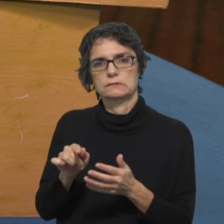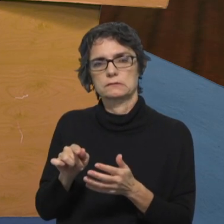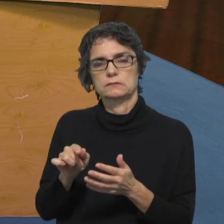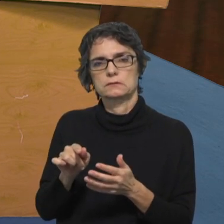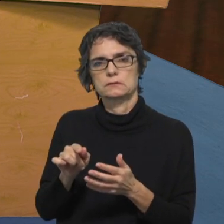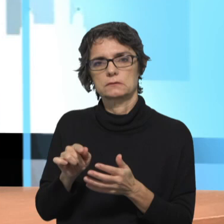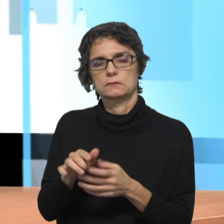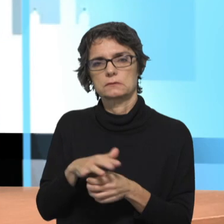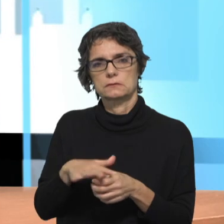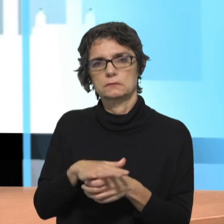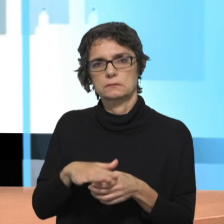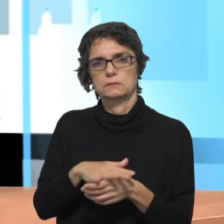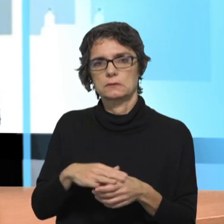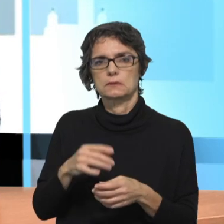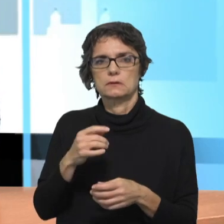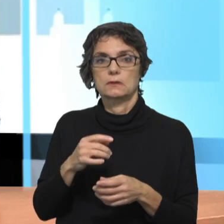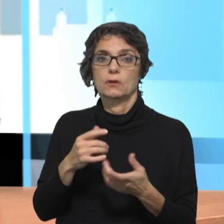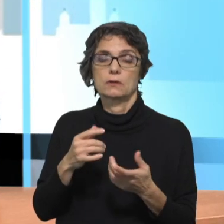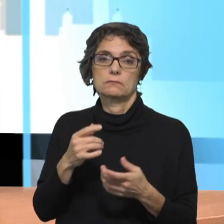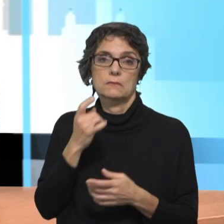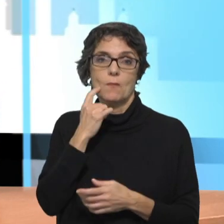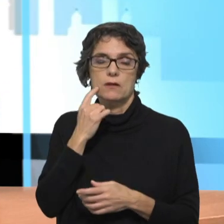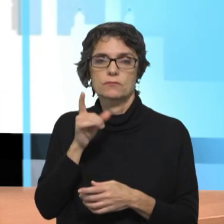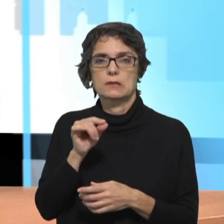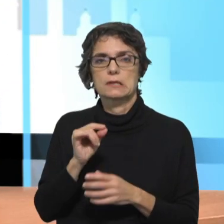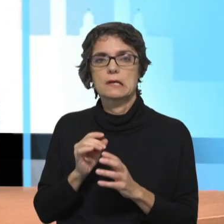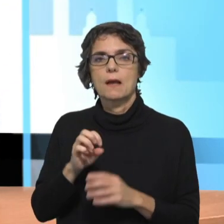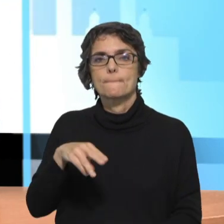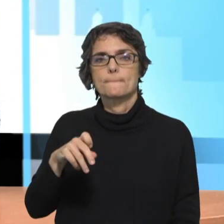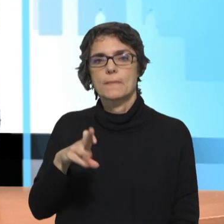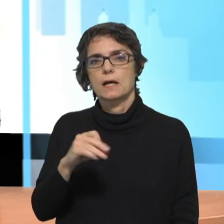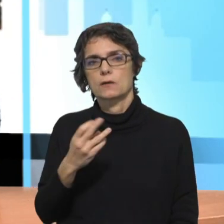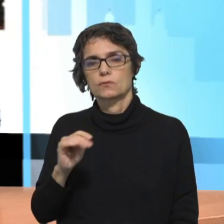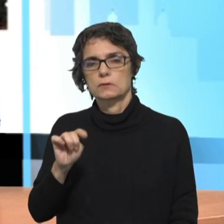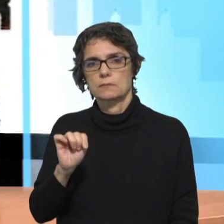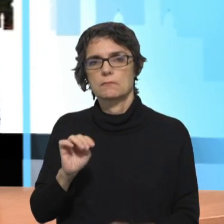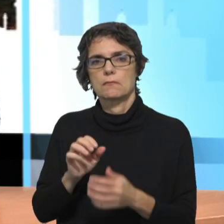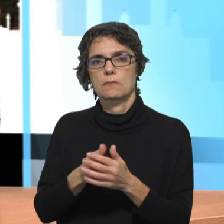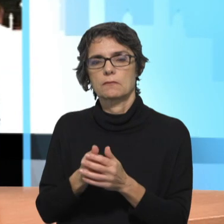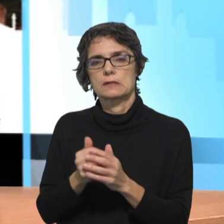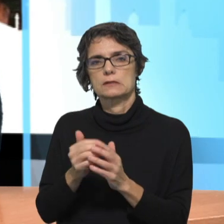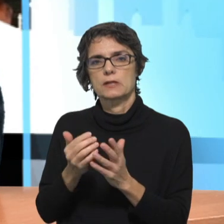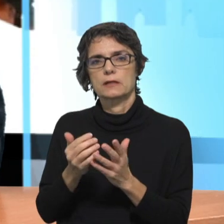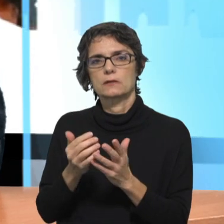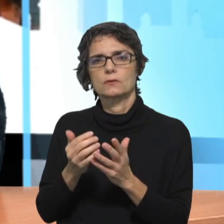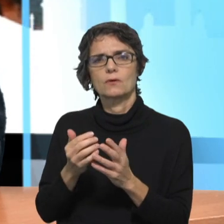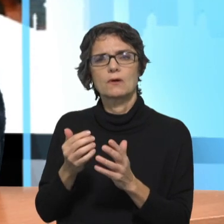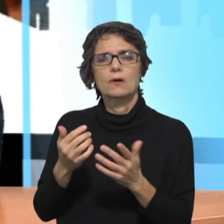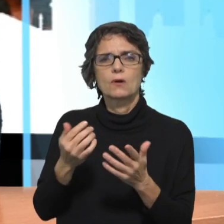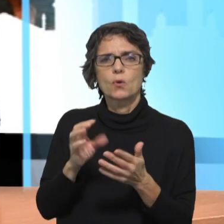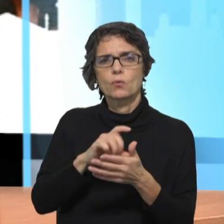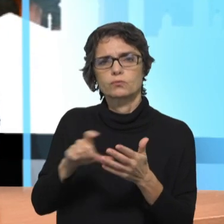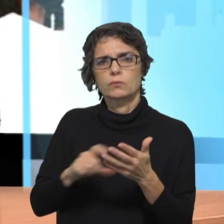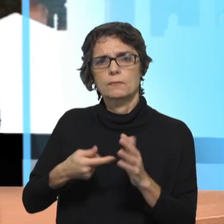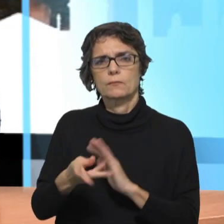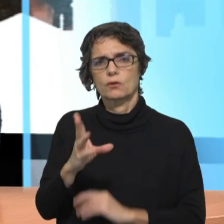no contexto da Páscoa, sendo São Marcos também o Evangelho menor, porque só contém 16 capítulos.